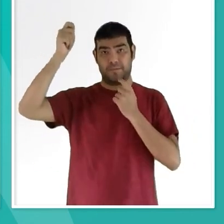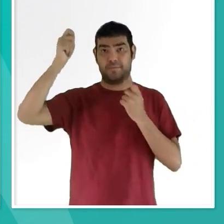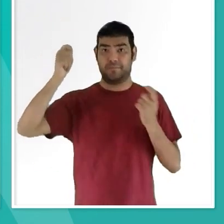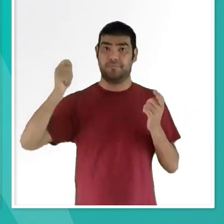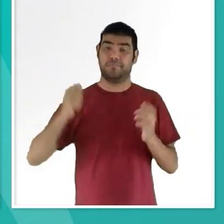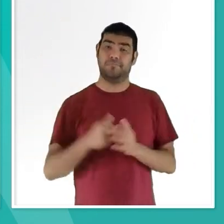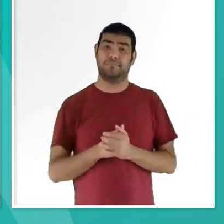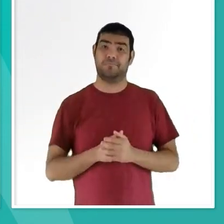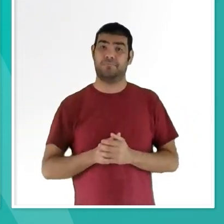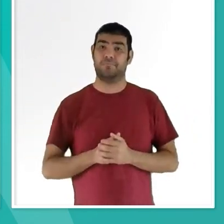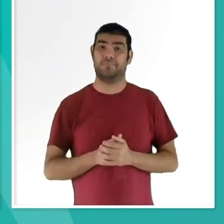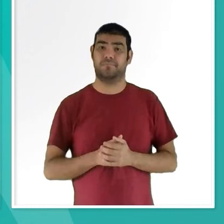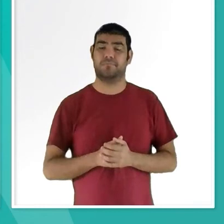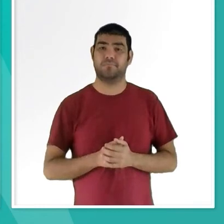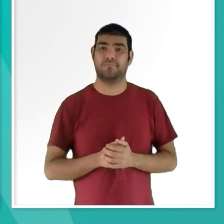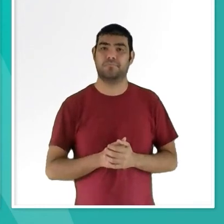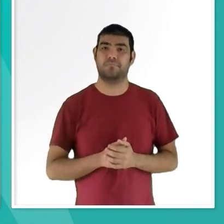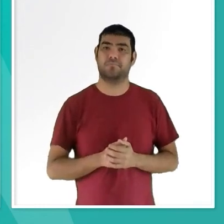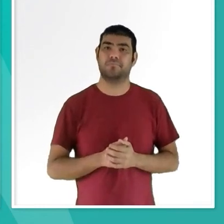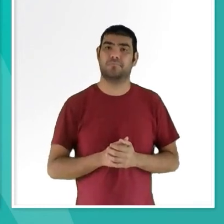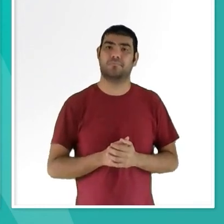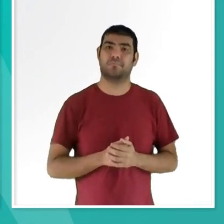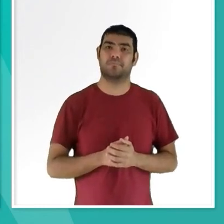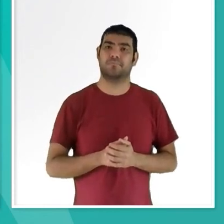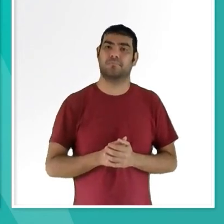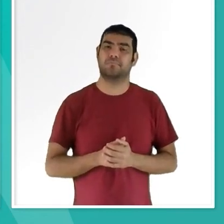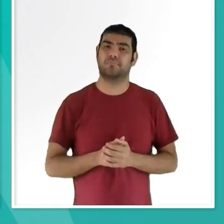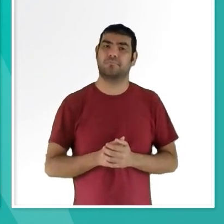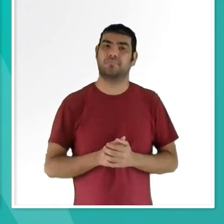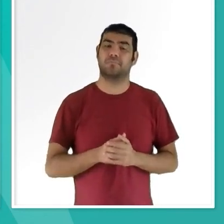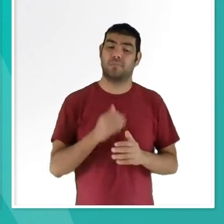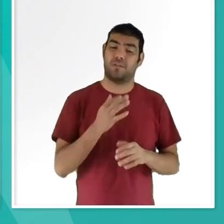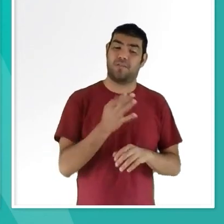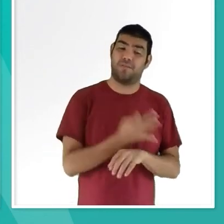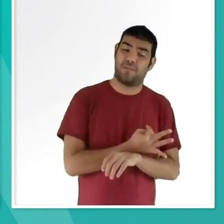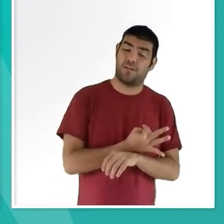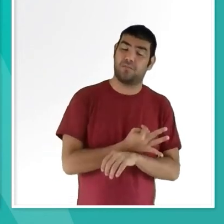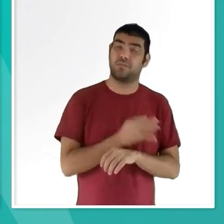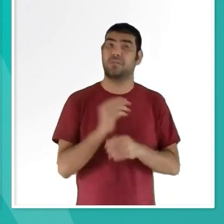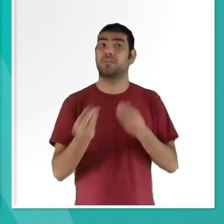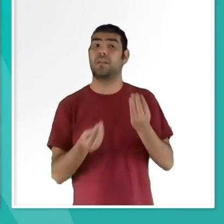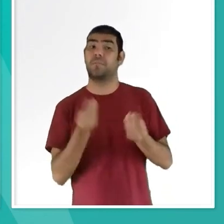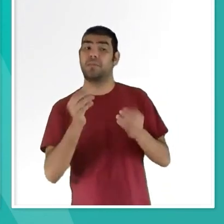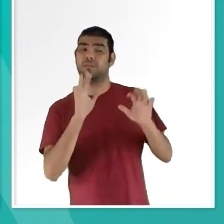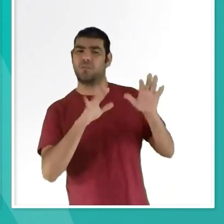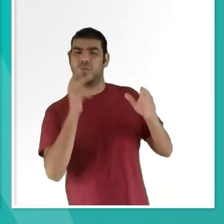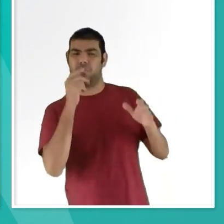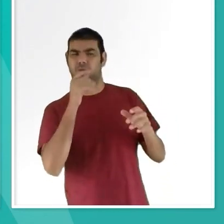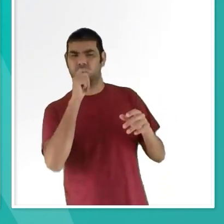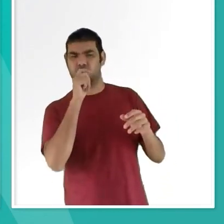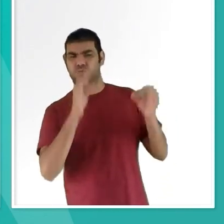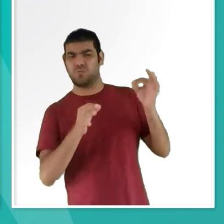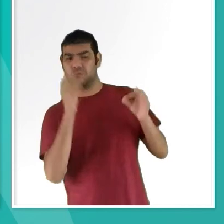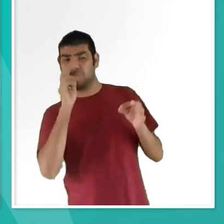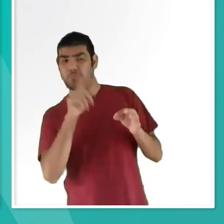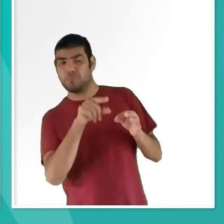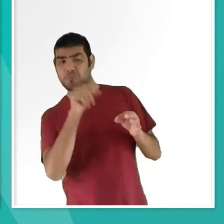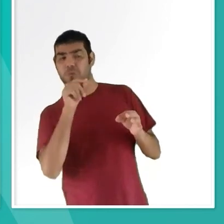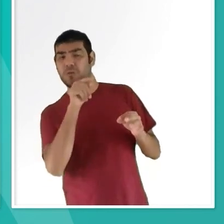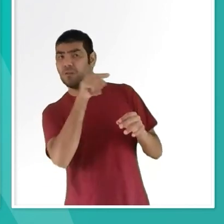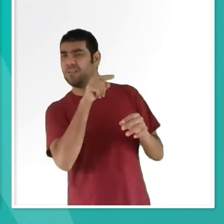isso, se é falta ou penalidade, vai ser a gravidade do ato do jogador, principalmente se